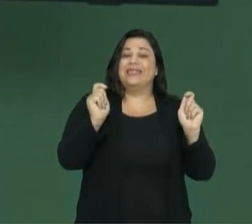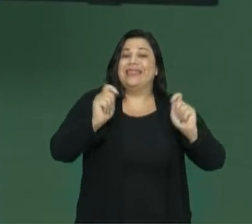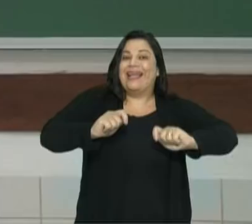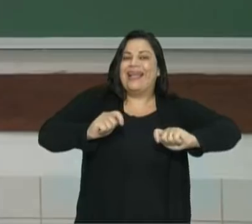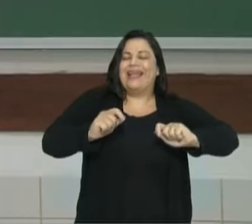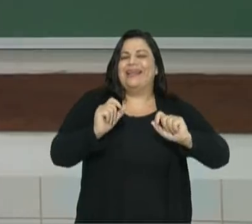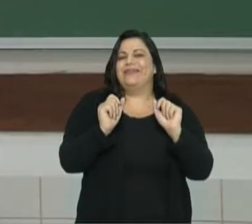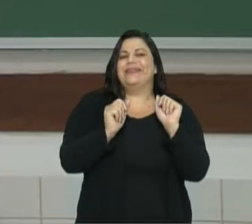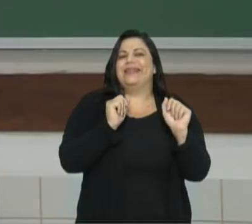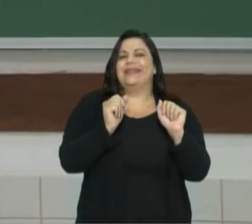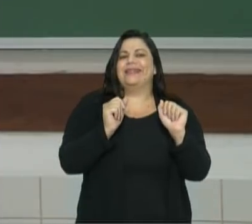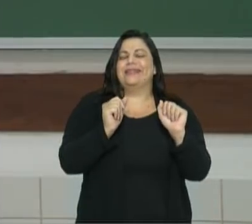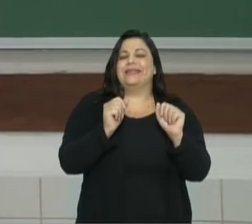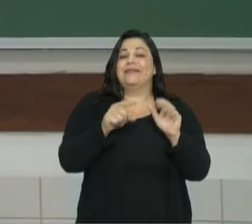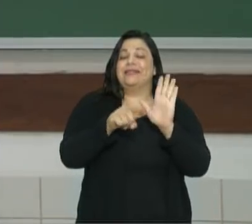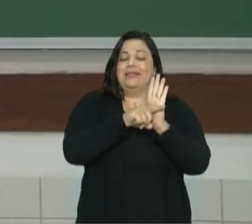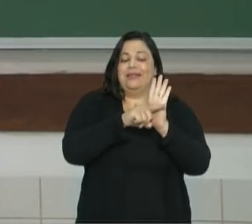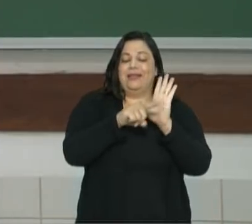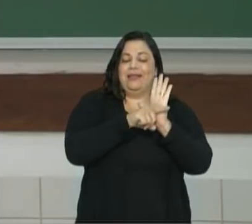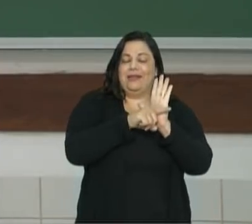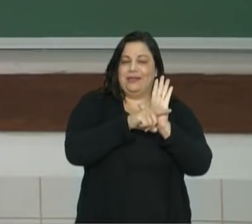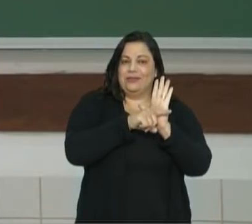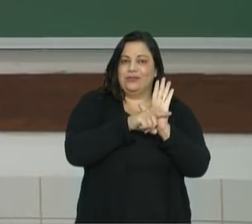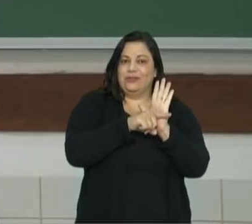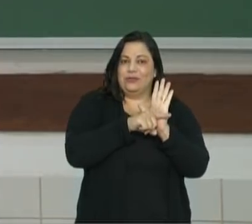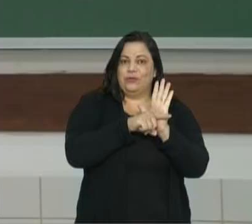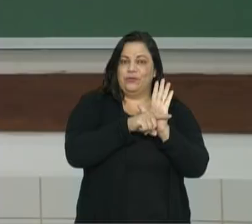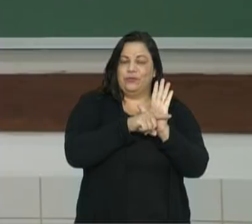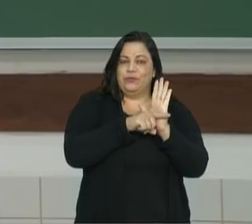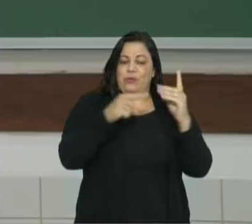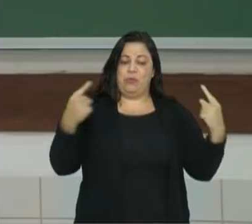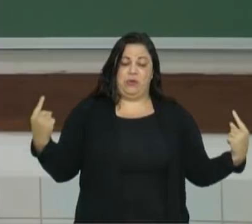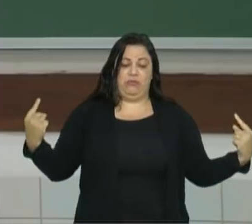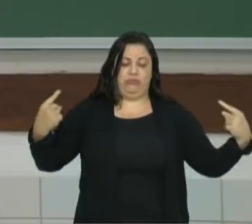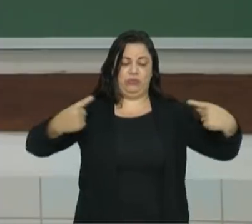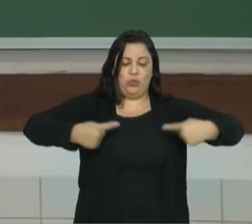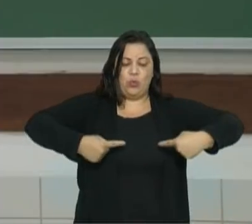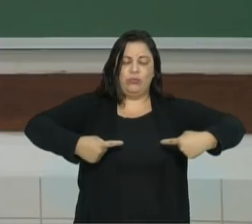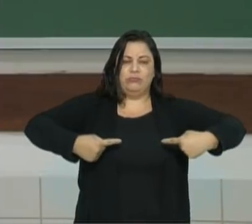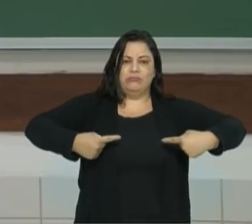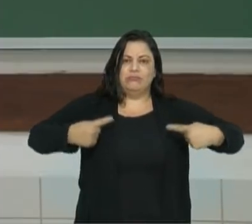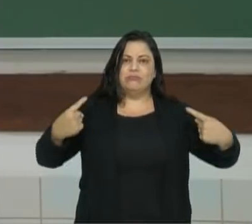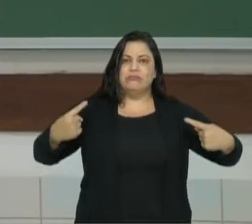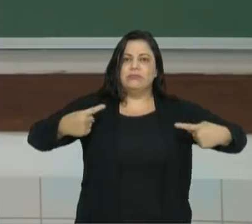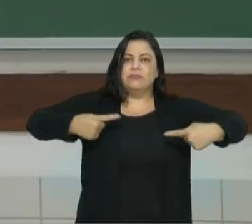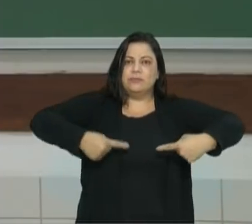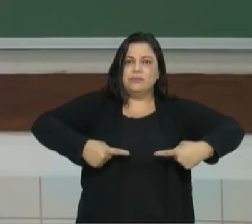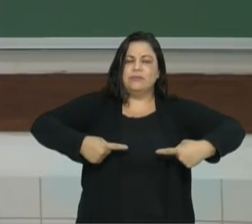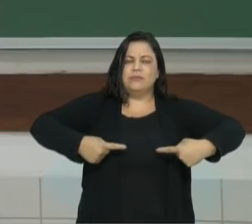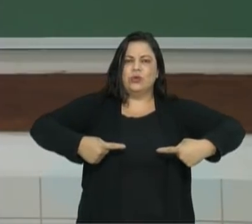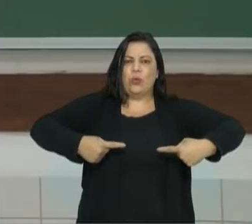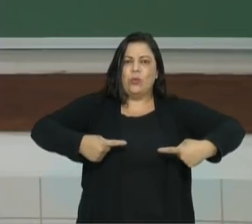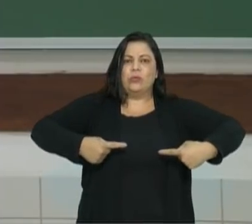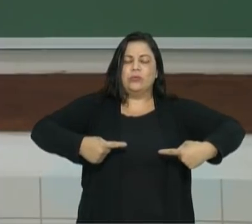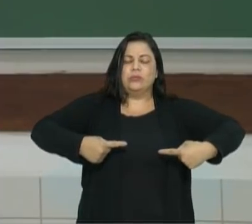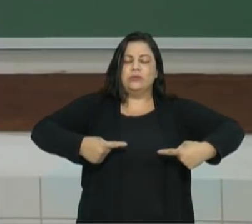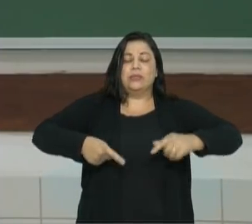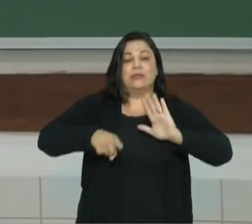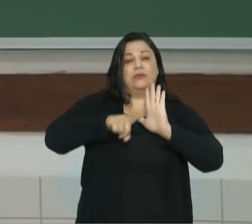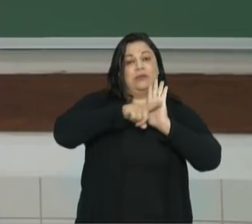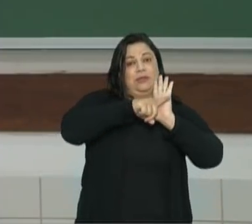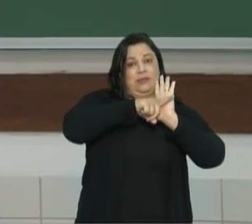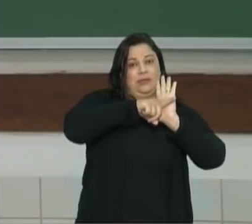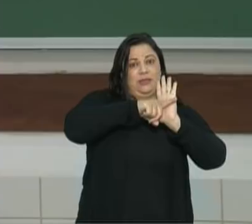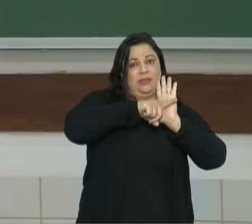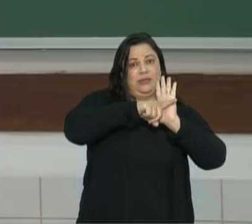ser negativo, né? Ou seja, quando as forças estão contra o deslocamento, a gente chama um trabalho negativo,